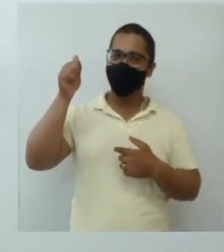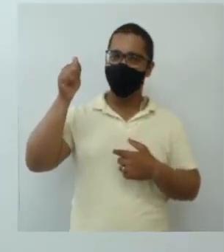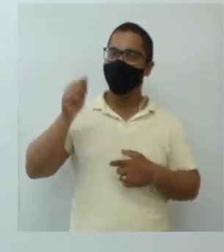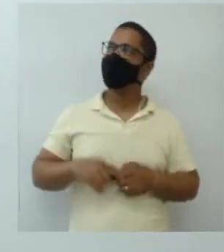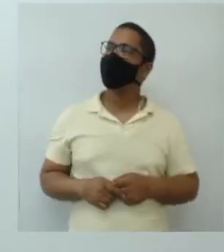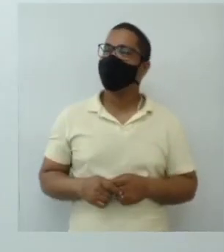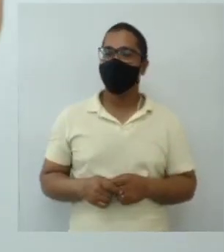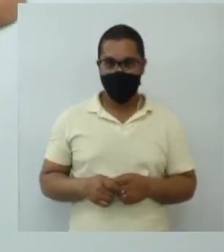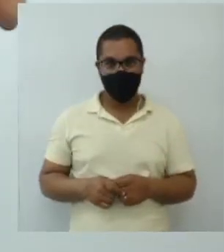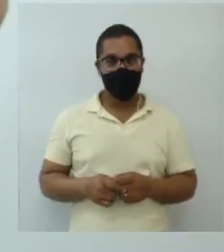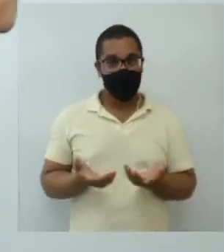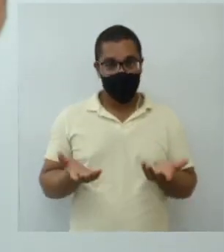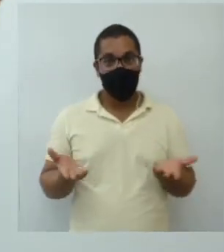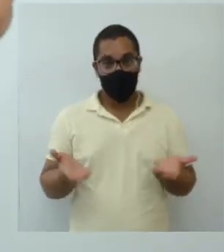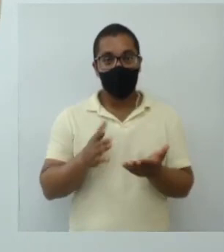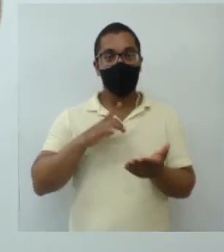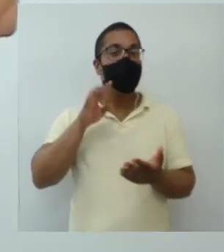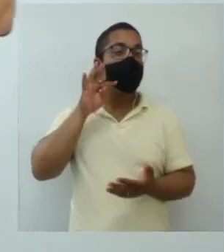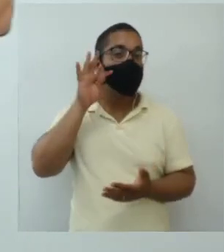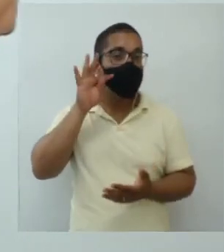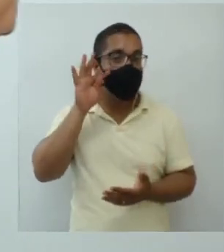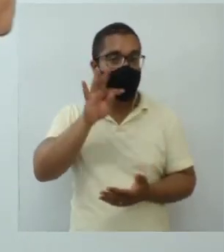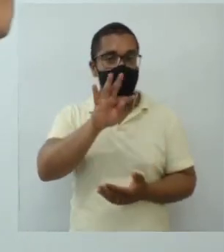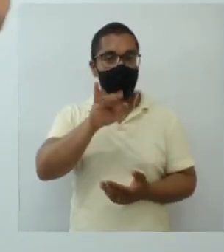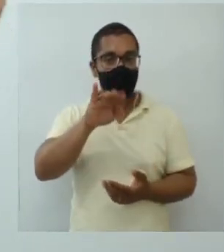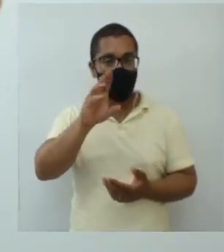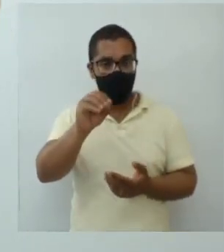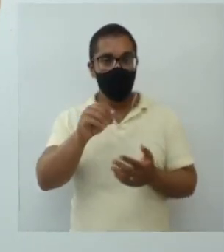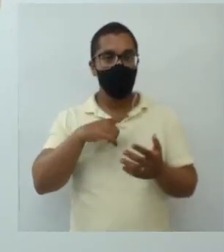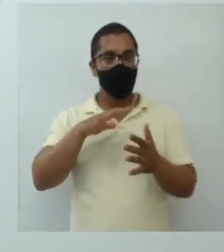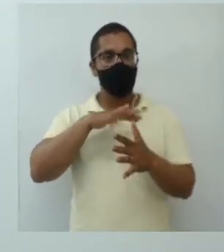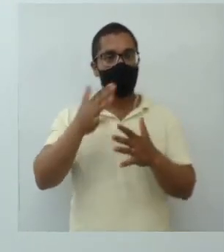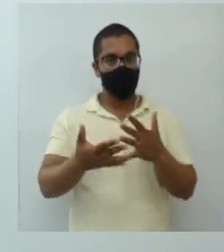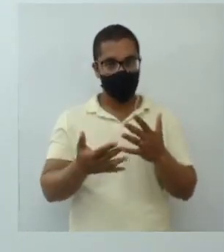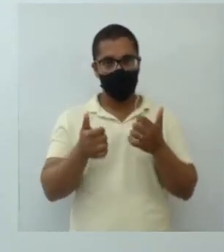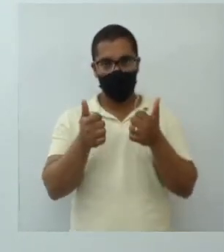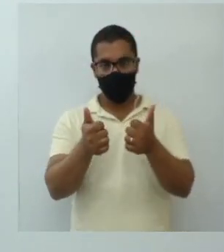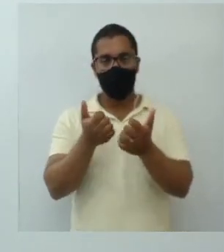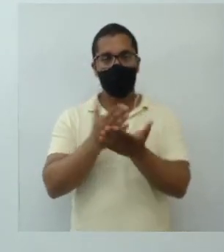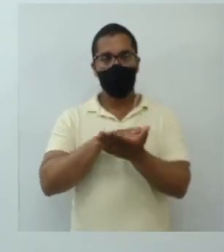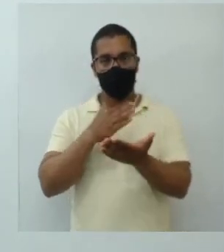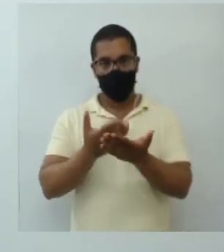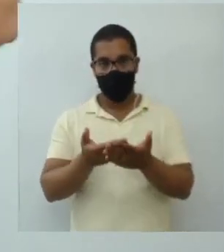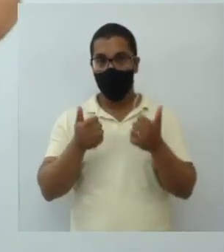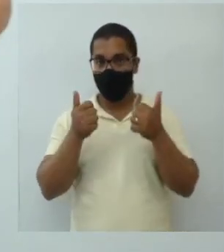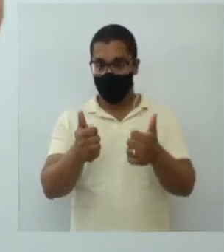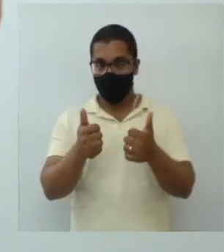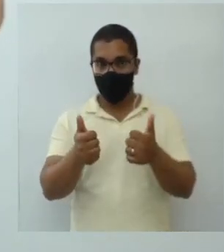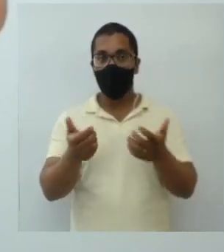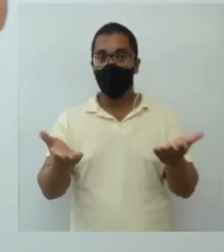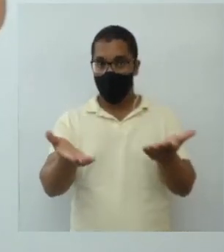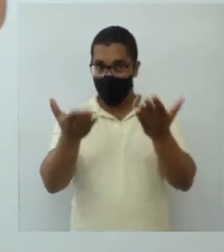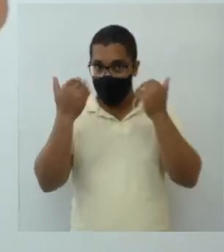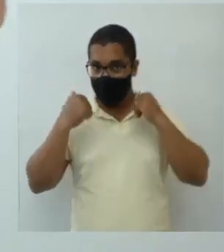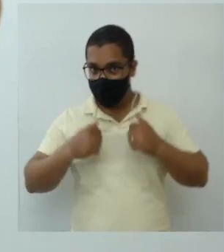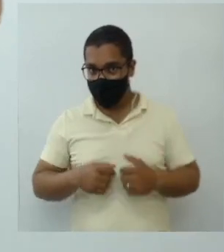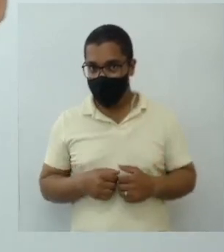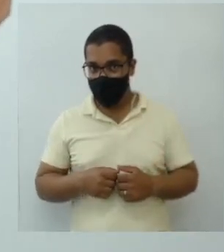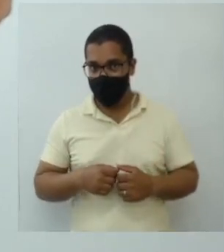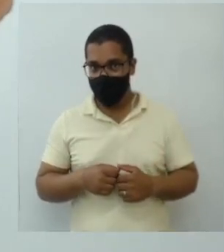Aí abaixo na tela, para fazer interpretação de Libras. Então vamos lá, preparem-se que lá vem história.